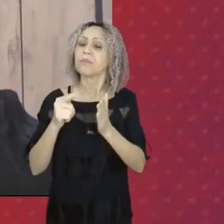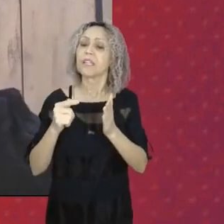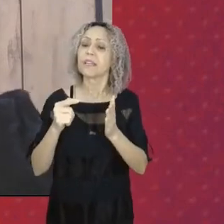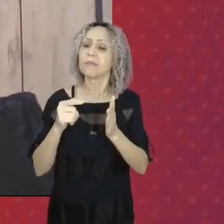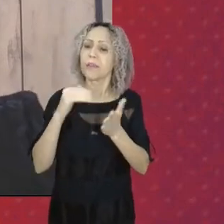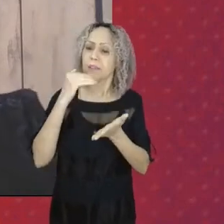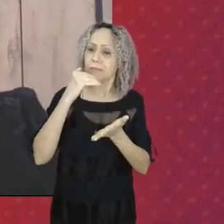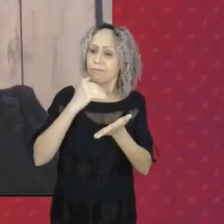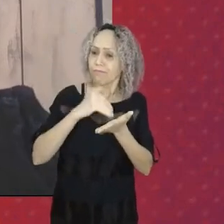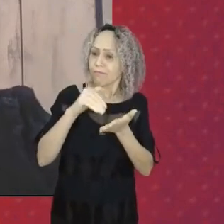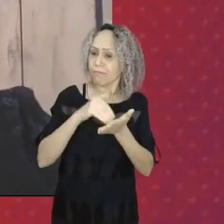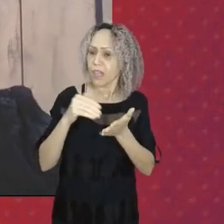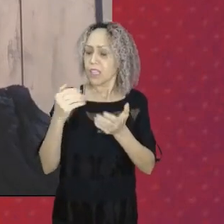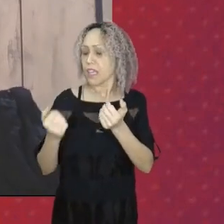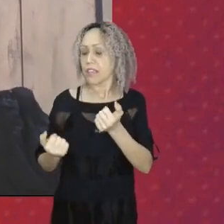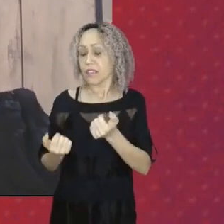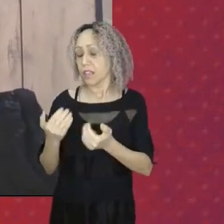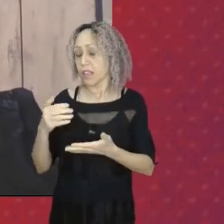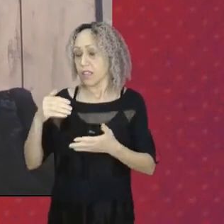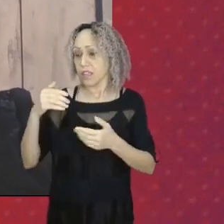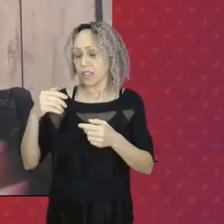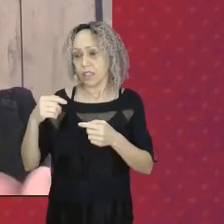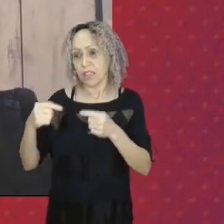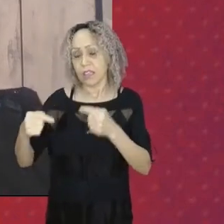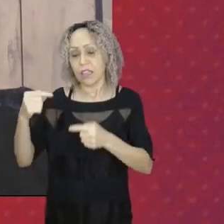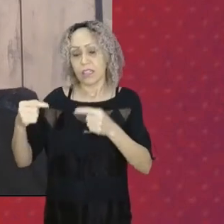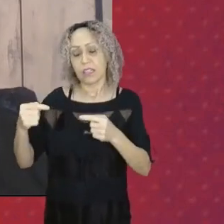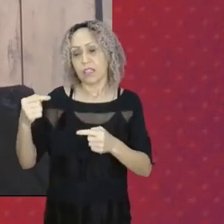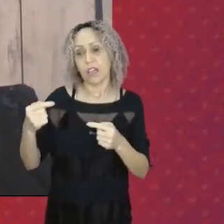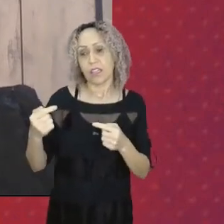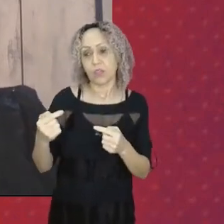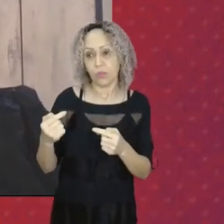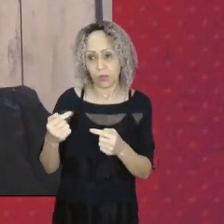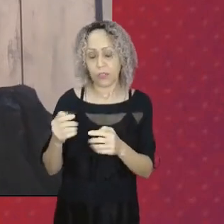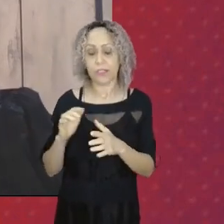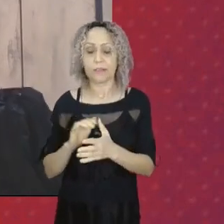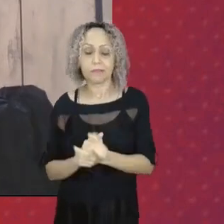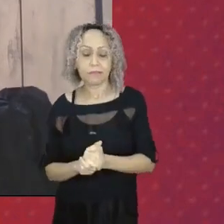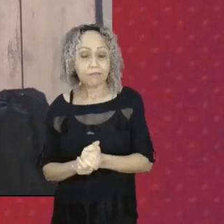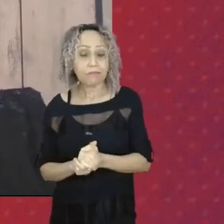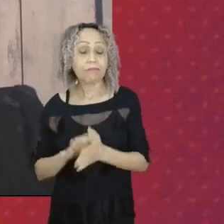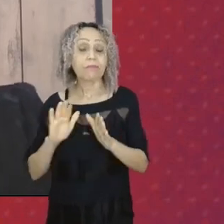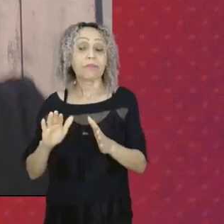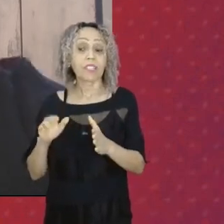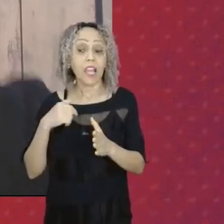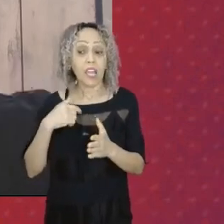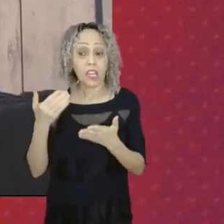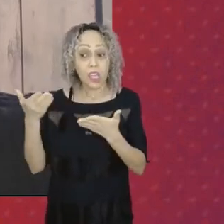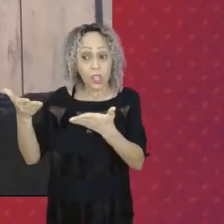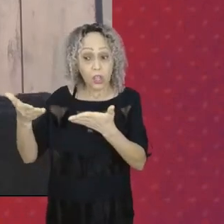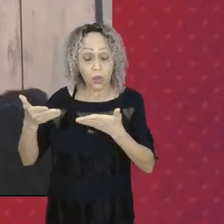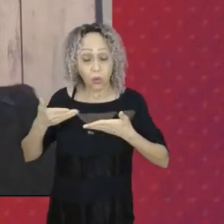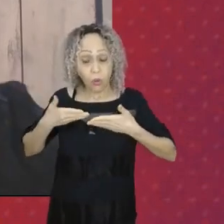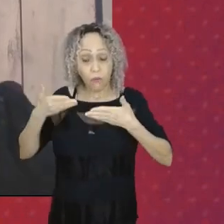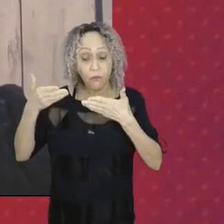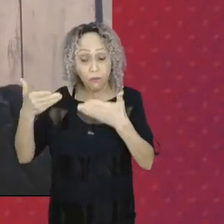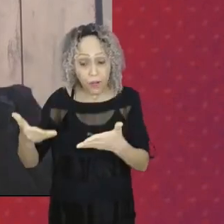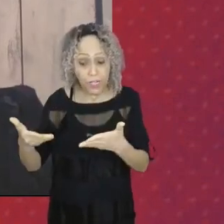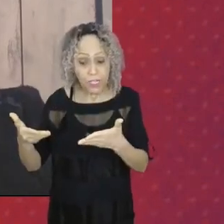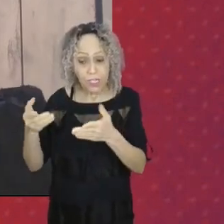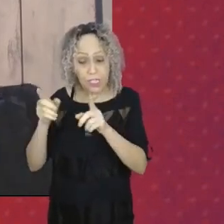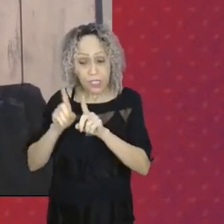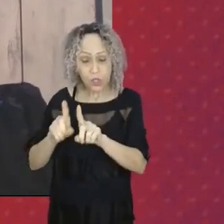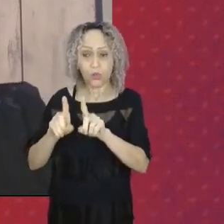vida, né? E uma grande conquista, porque foi graças a esse convite que, junto ao Edinho, eu pude fazer